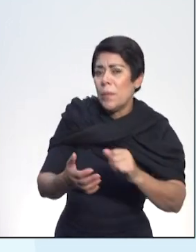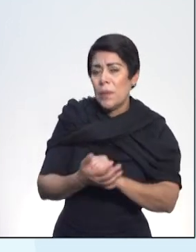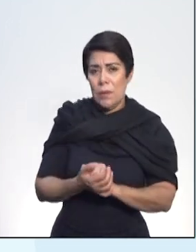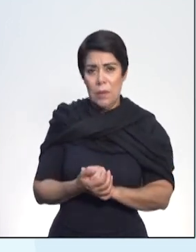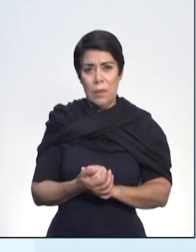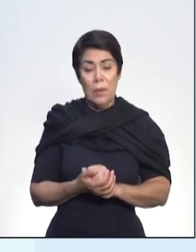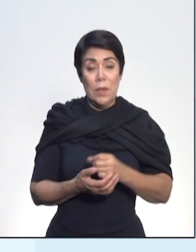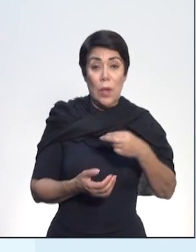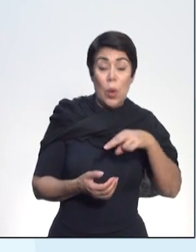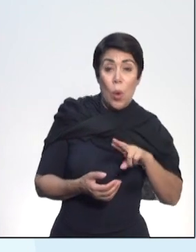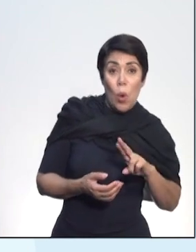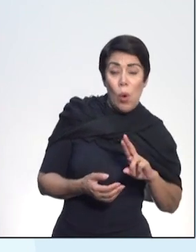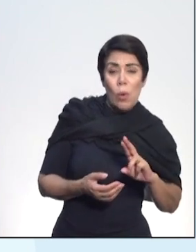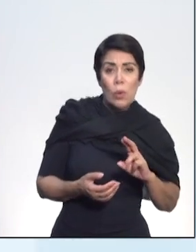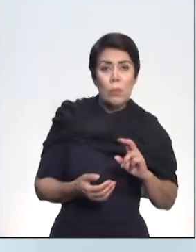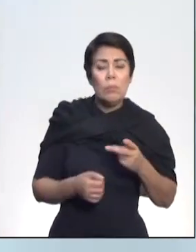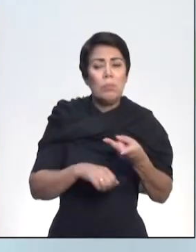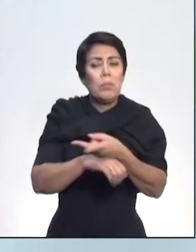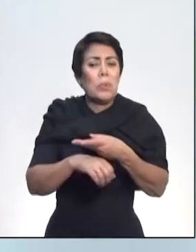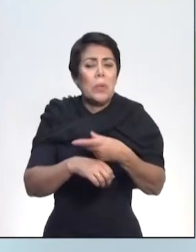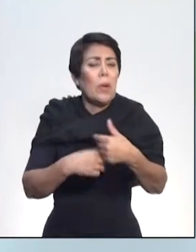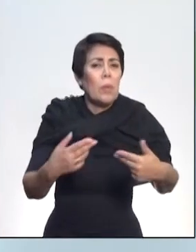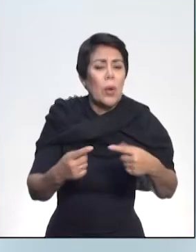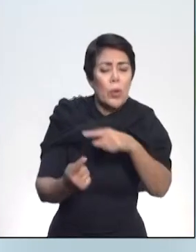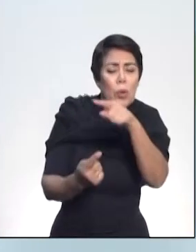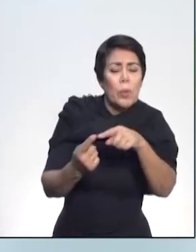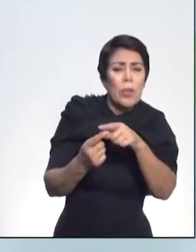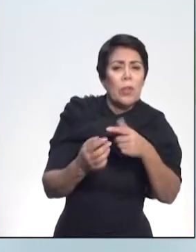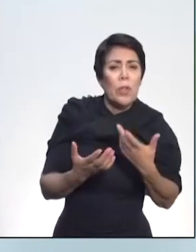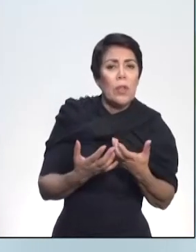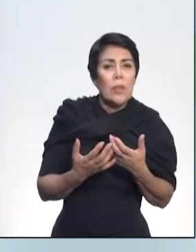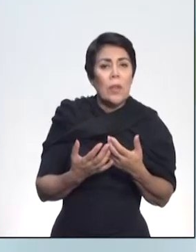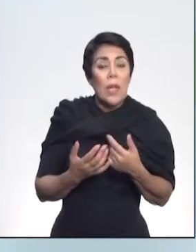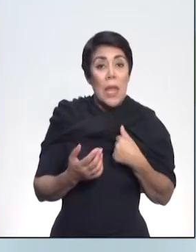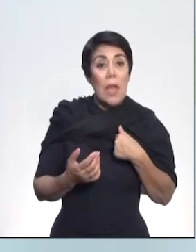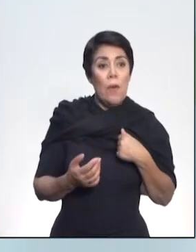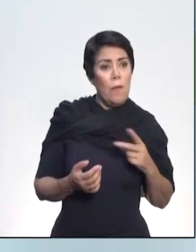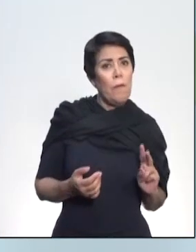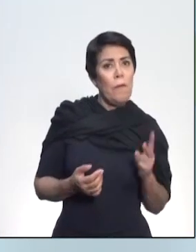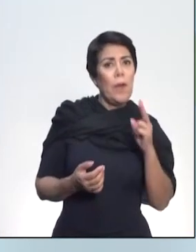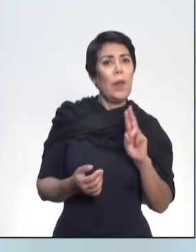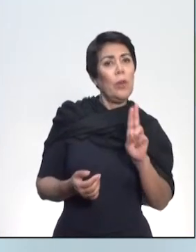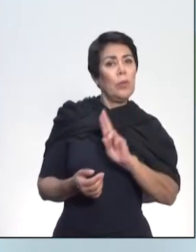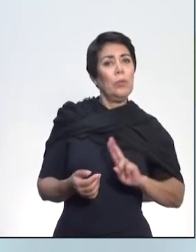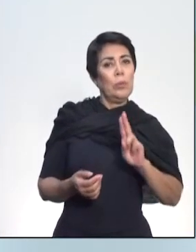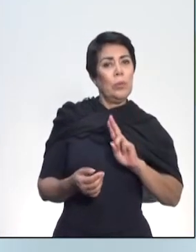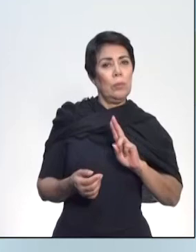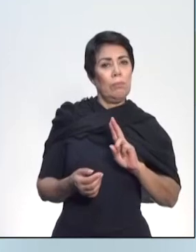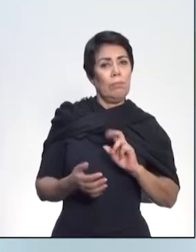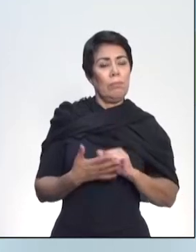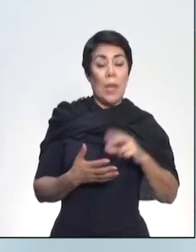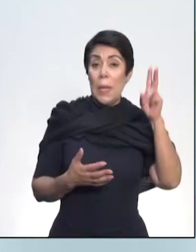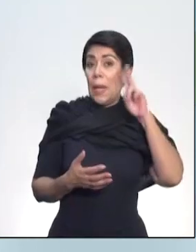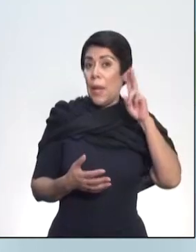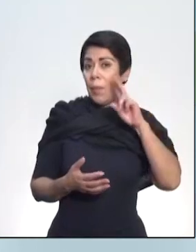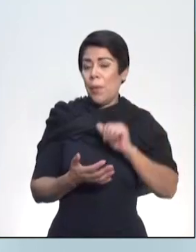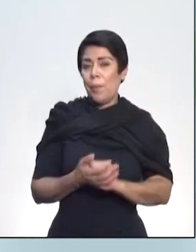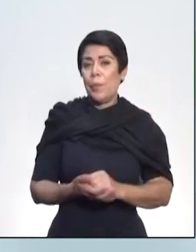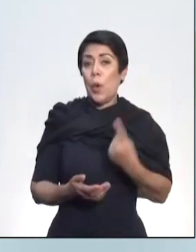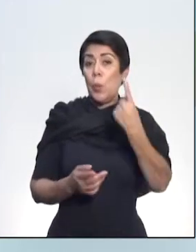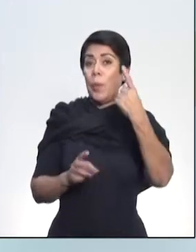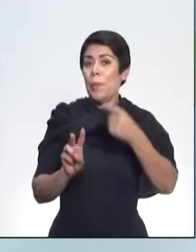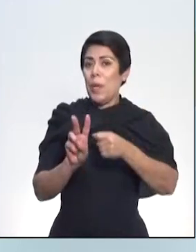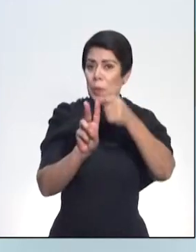ou encarar algo, buscar algo, eu me guio pelos valores? E na aula, lá no primeiro